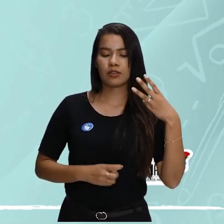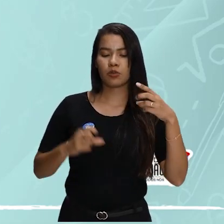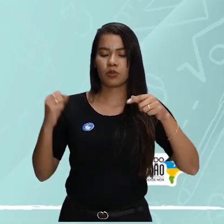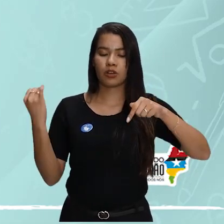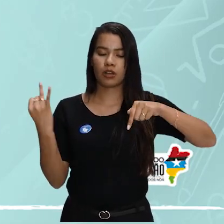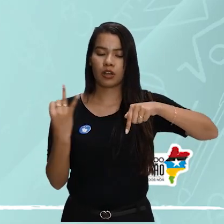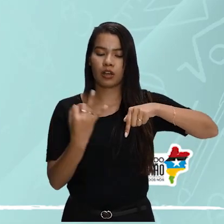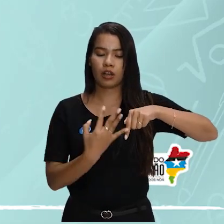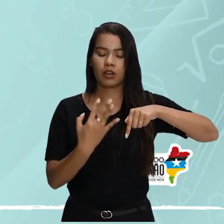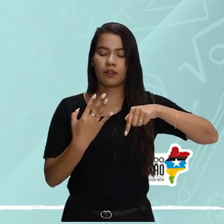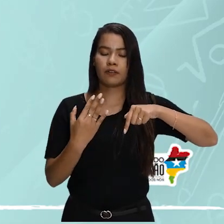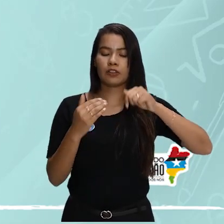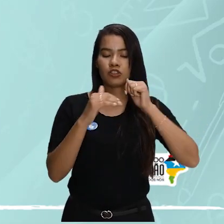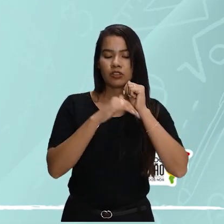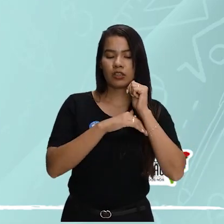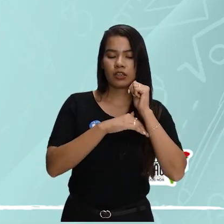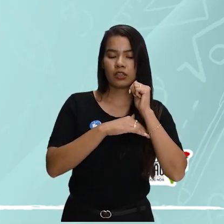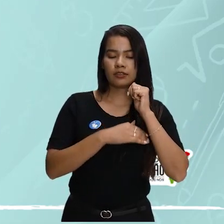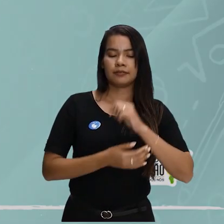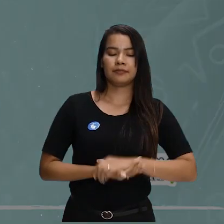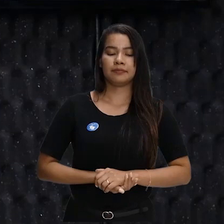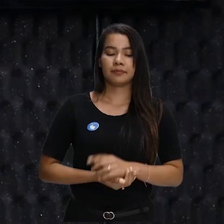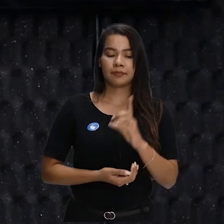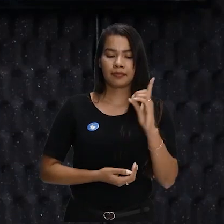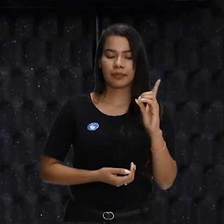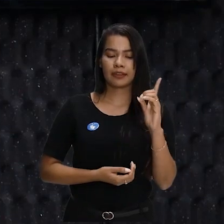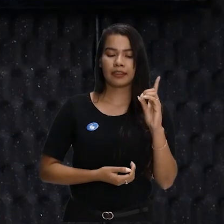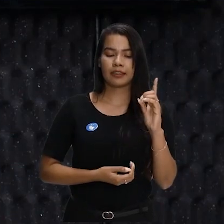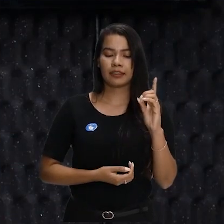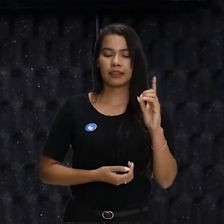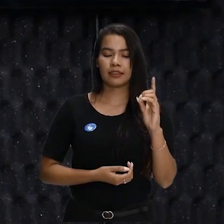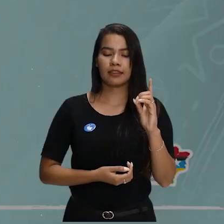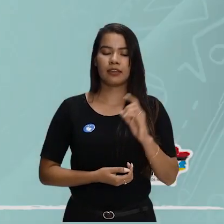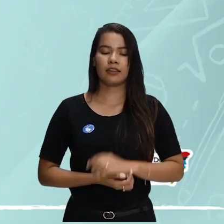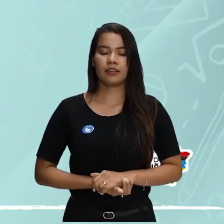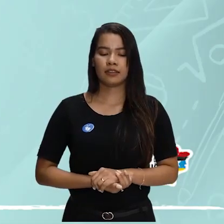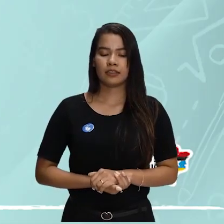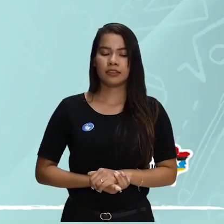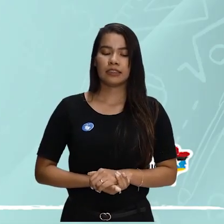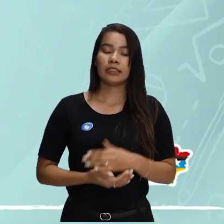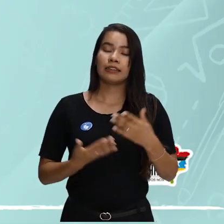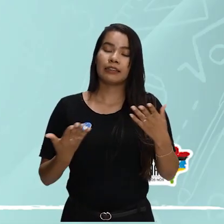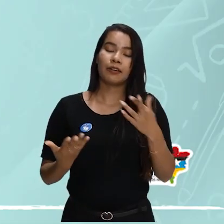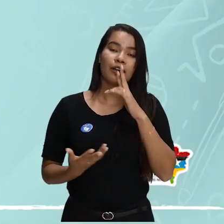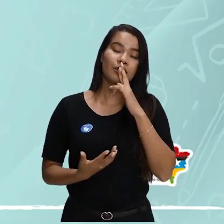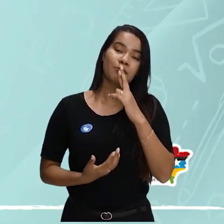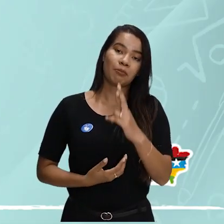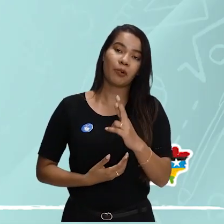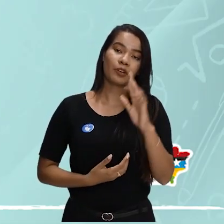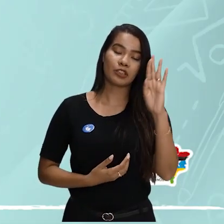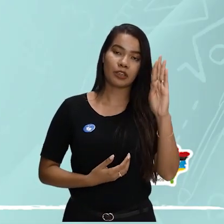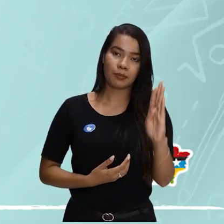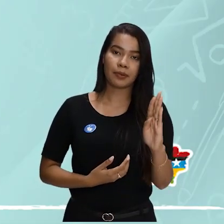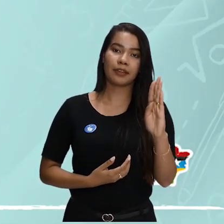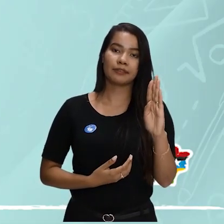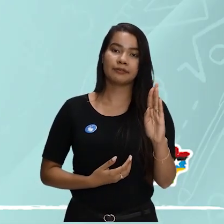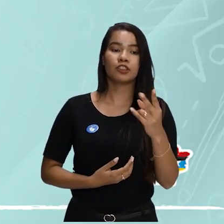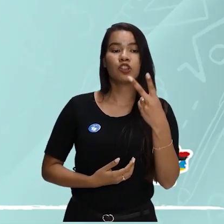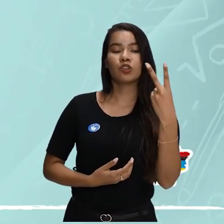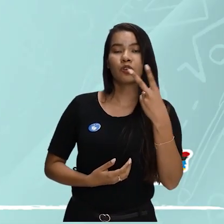é qualitativa nominal. Então a resposta é a letra B. As opções 2 e 5 são